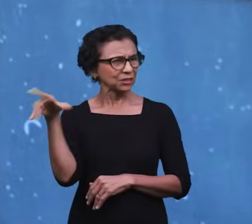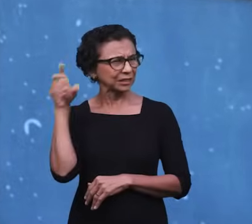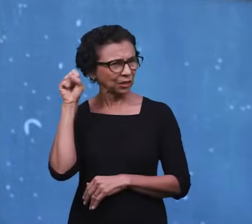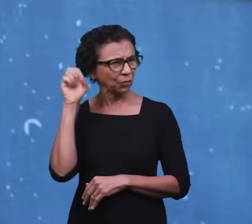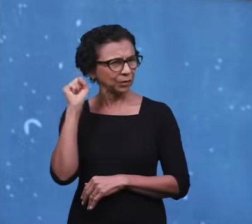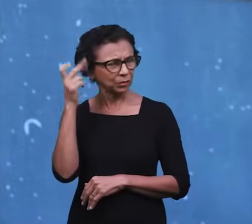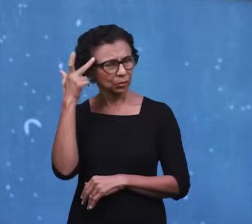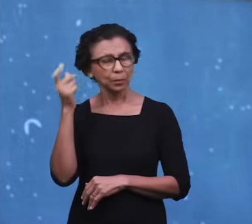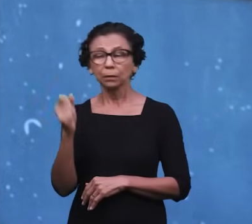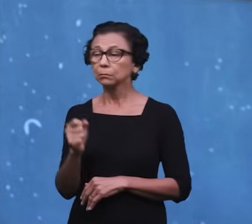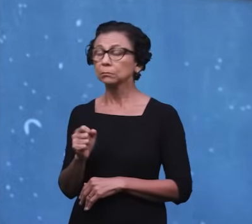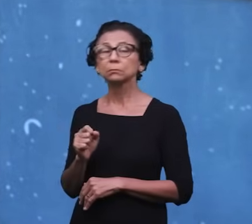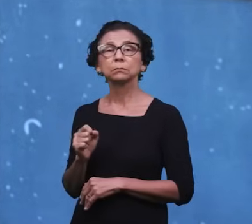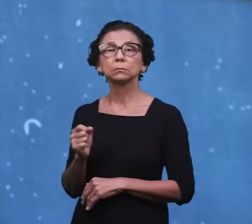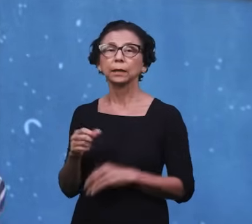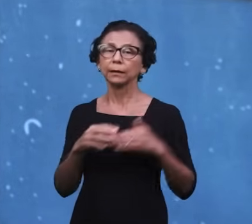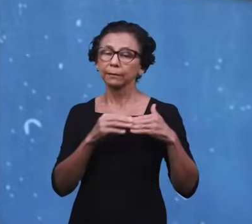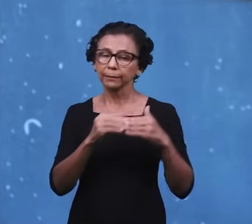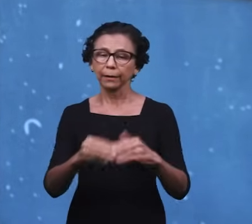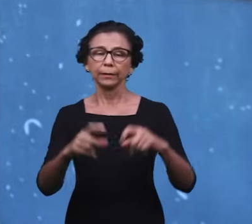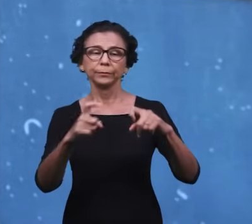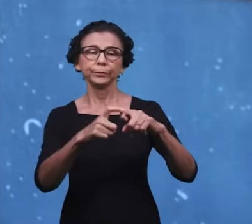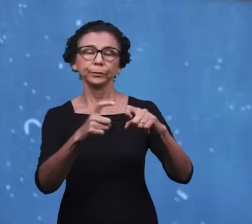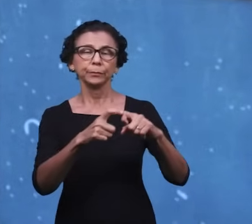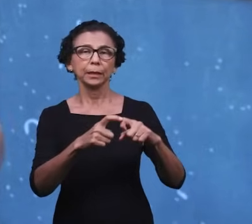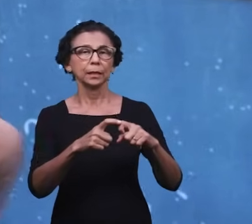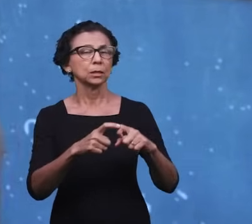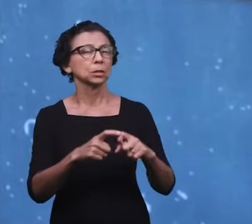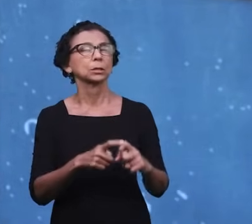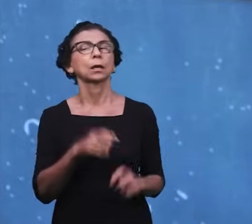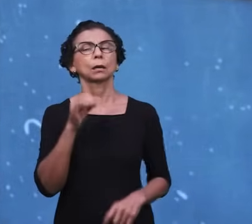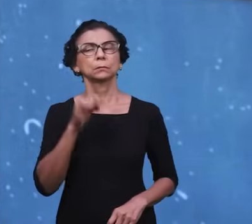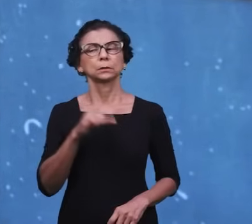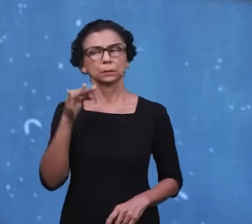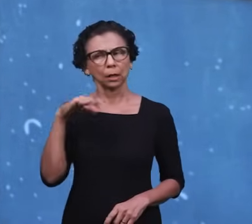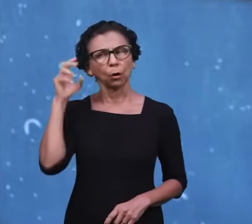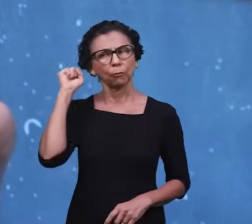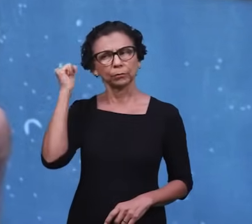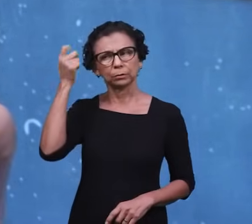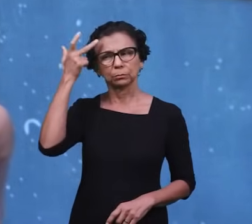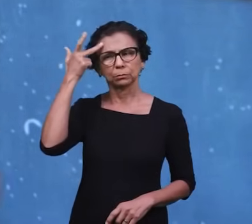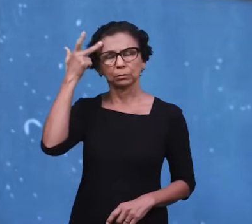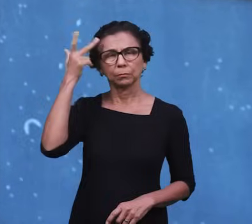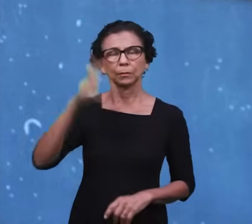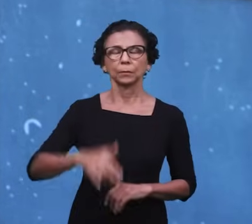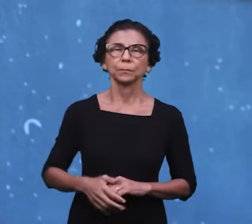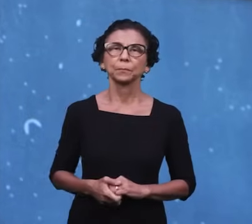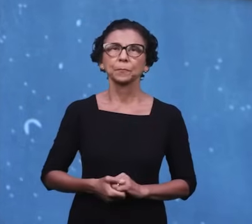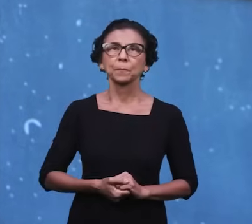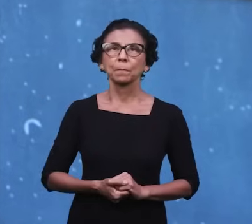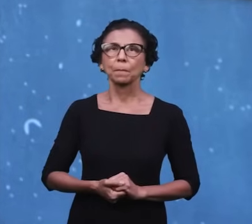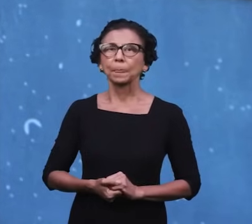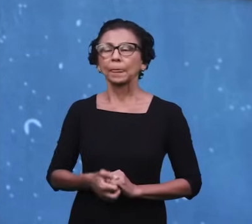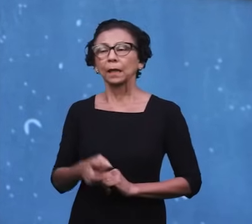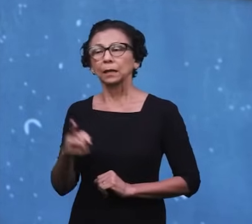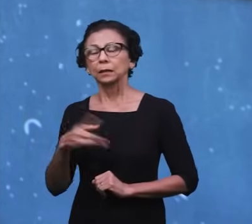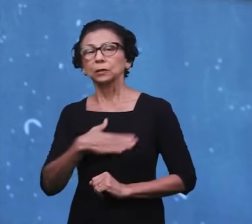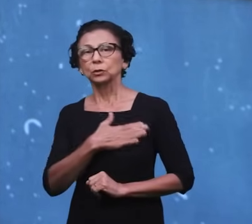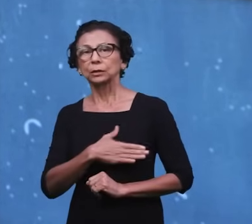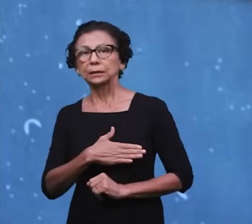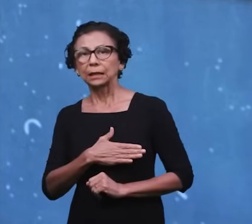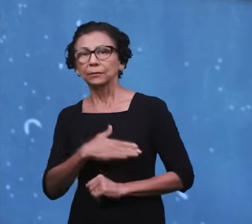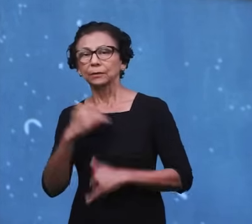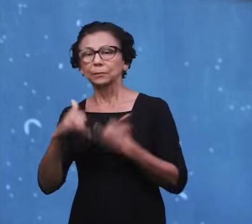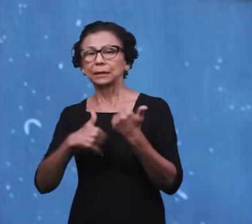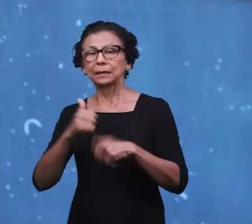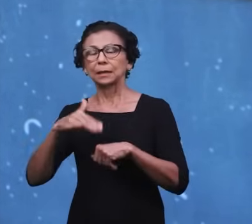certo com a audição. E assim, gostava mais de brincar com objetos do que com pessoas. Entendi. Então ele